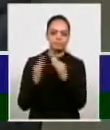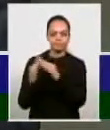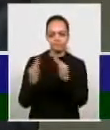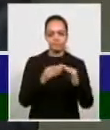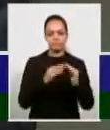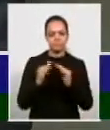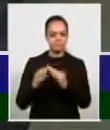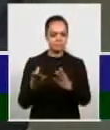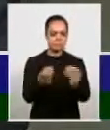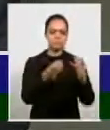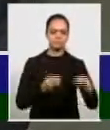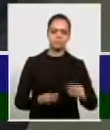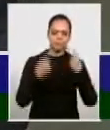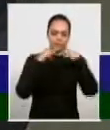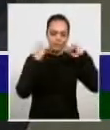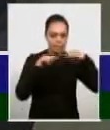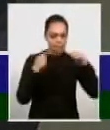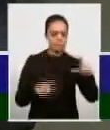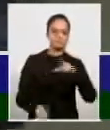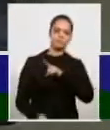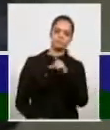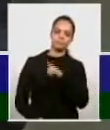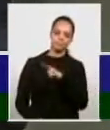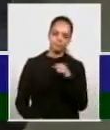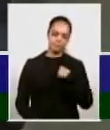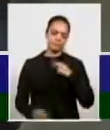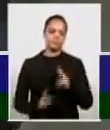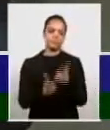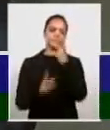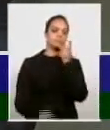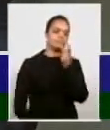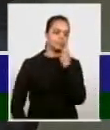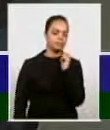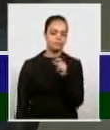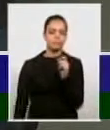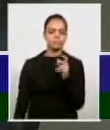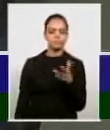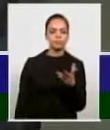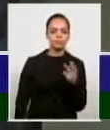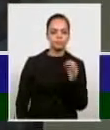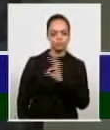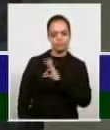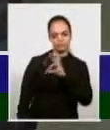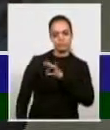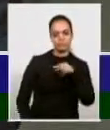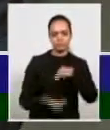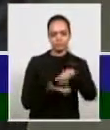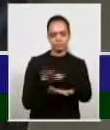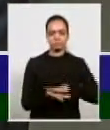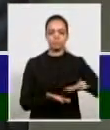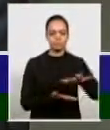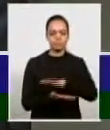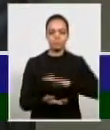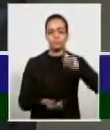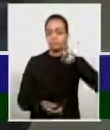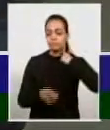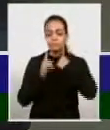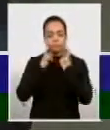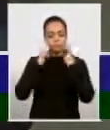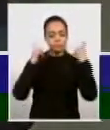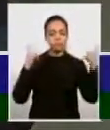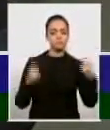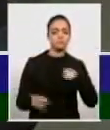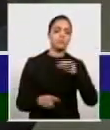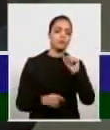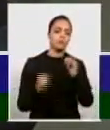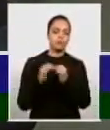residências. Muitas são as reclamações, eu sempre falo com a Polícia Ambiental da poluição sonora, que é o